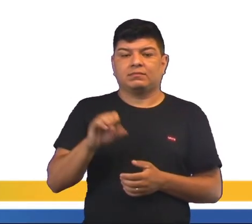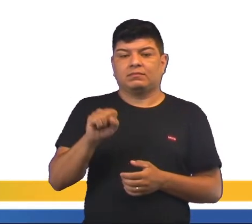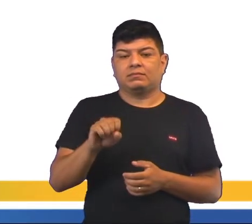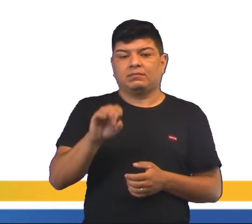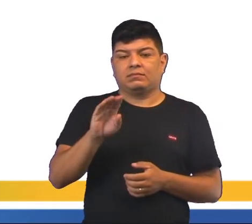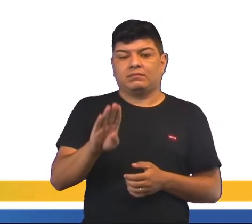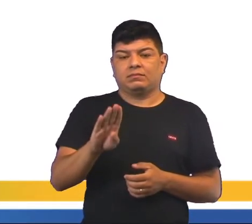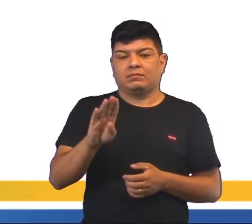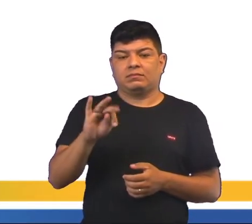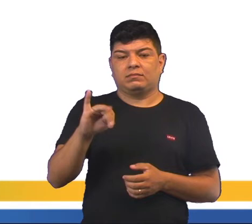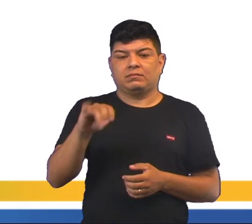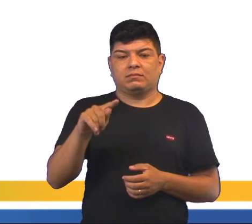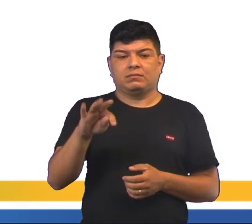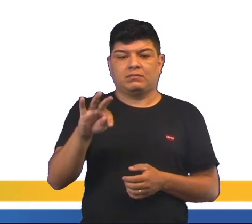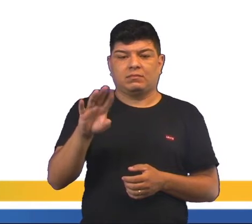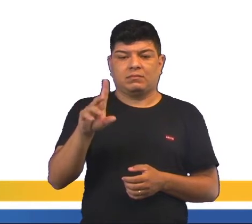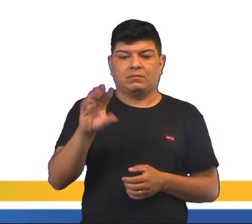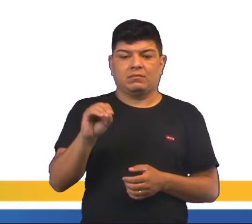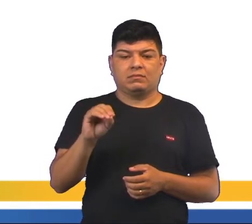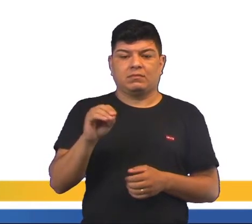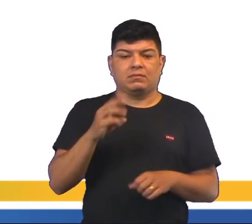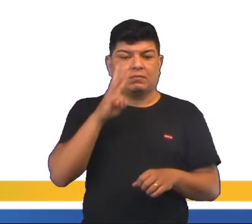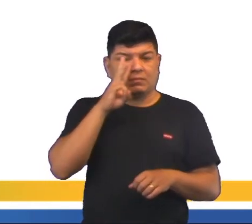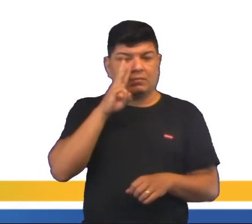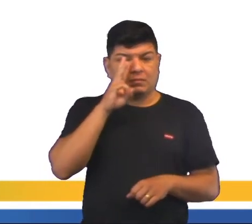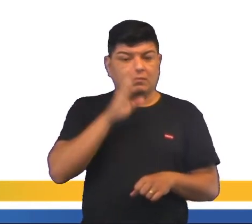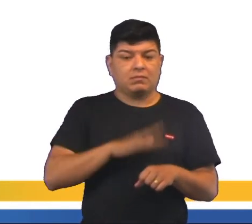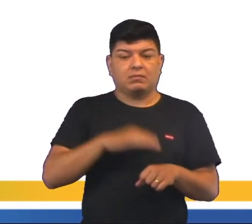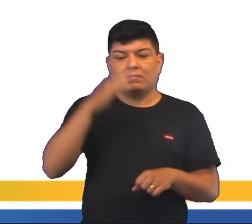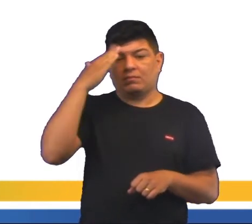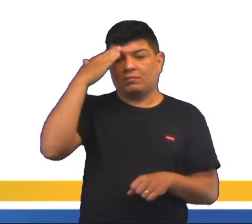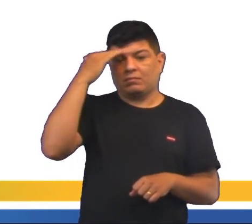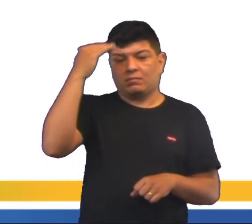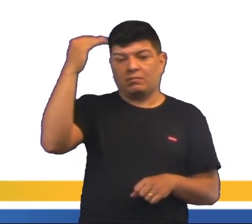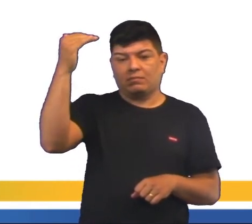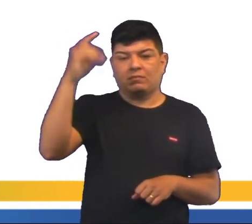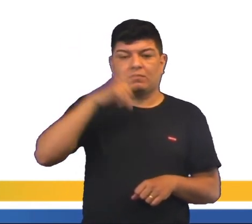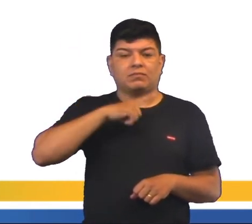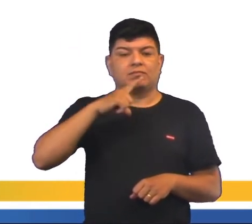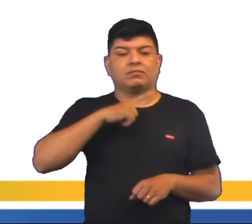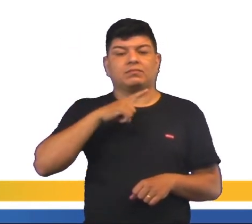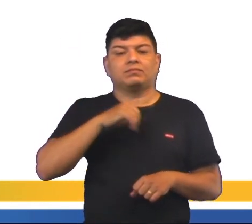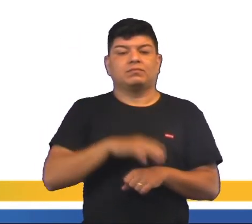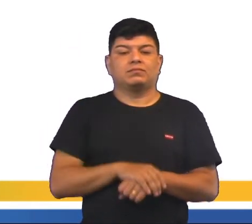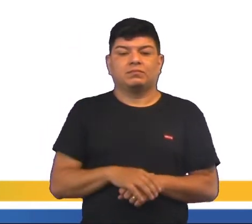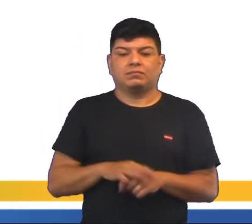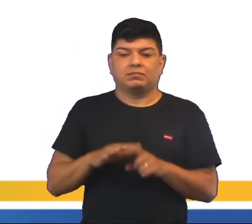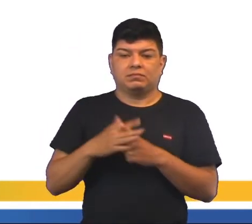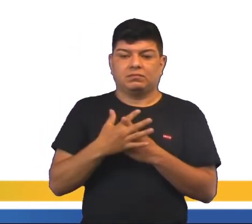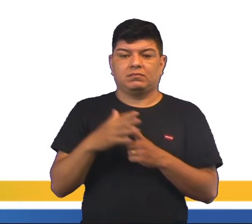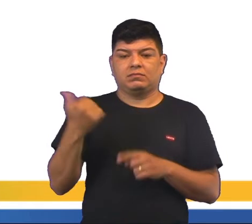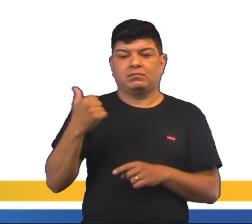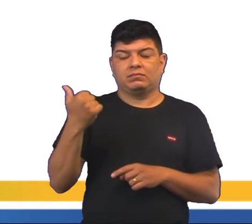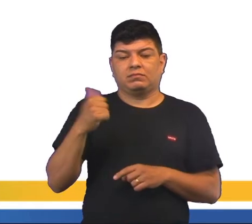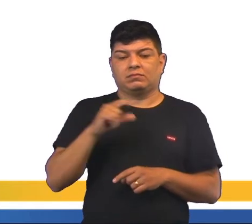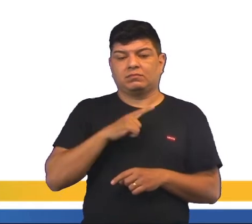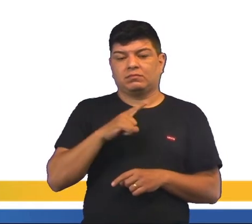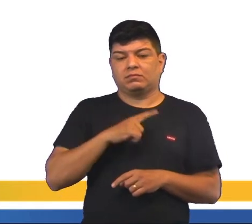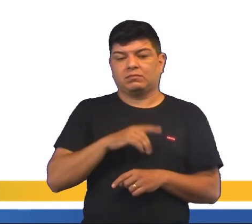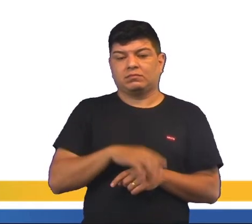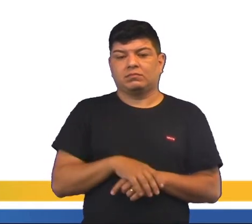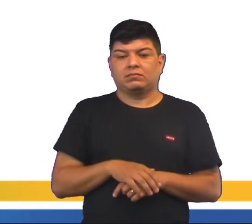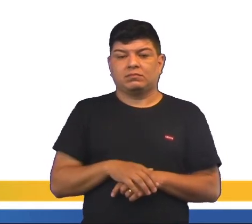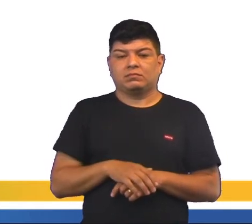o Marx, né, numa das citações mais famosas, né, lá do Manifesto Comunista, né, uma das primeiras obras,